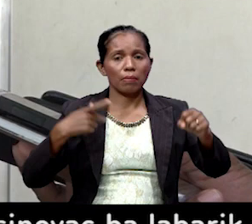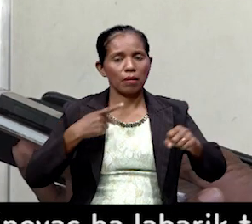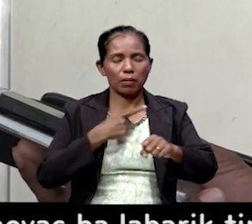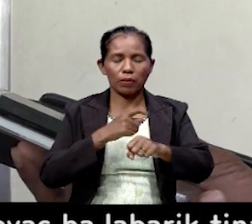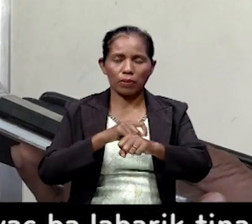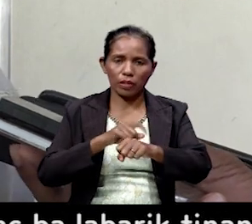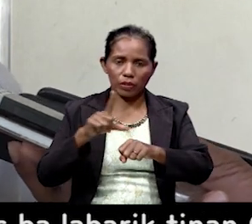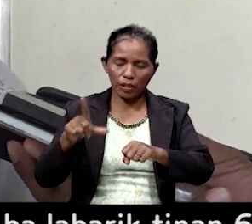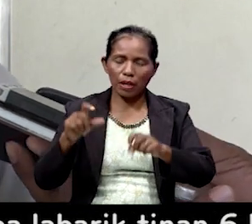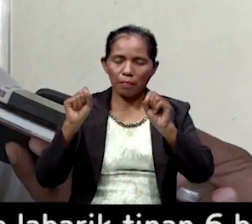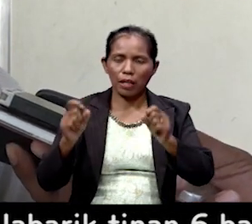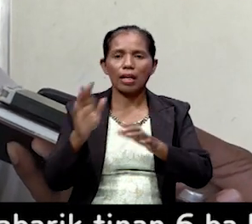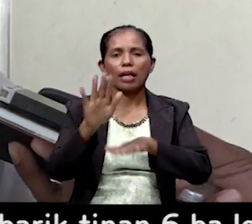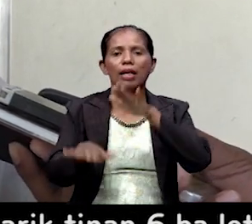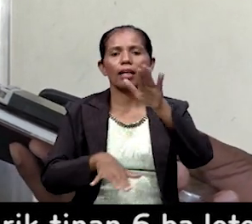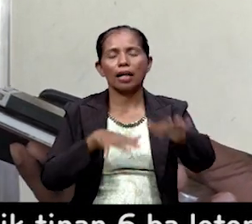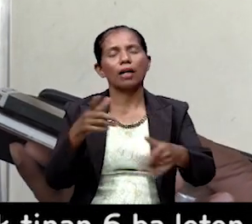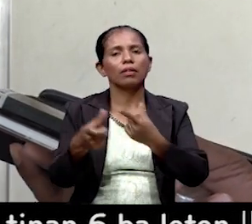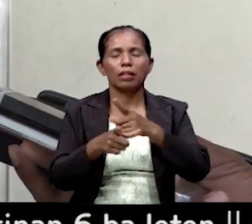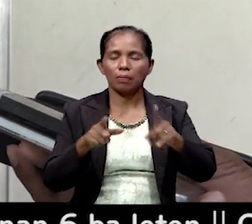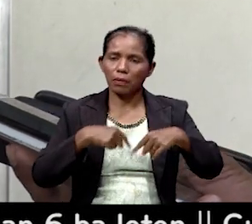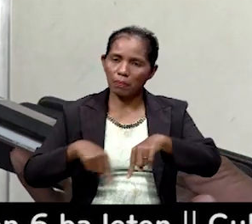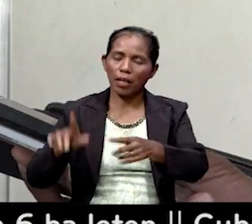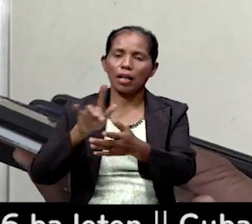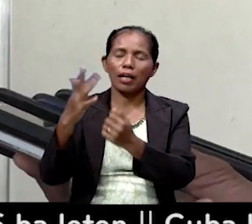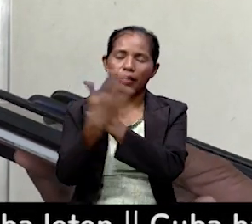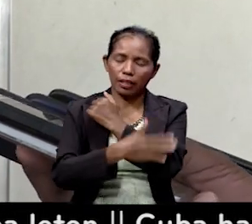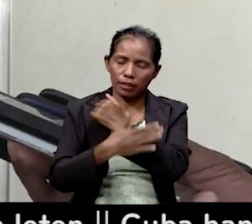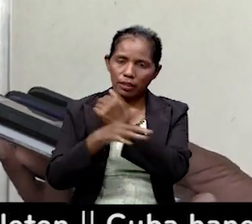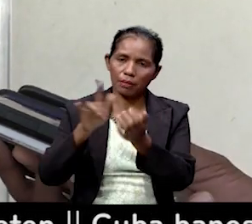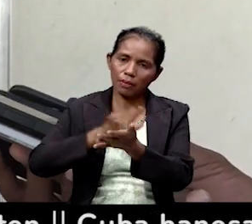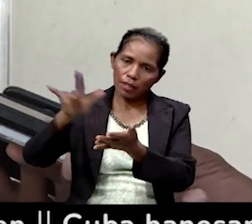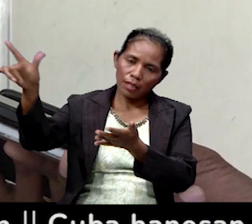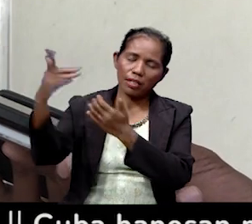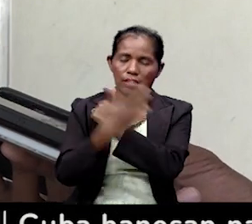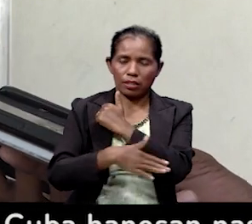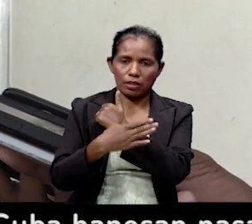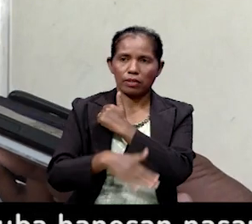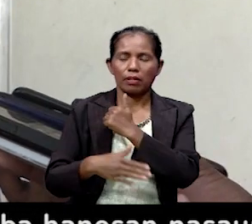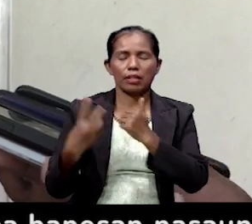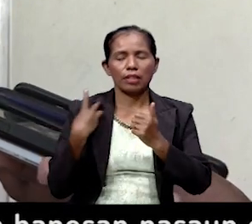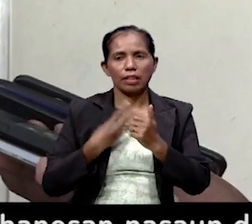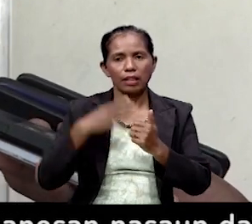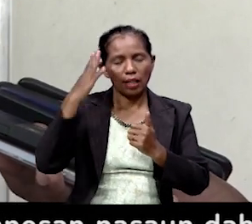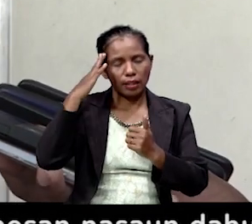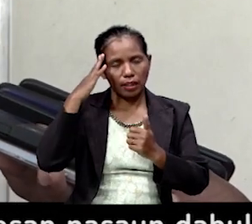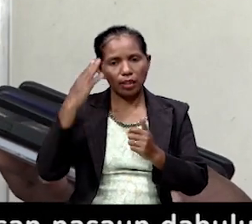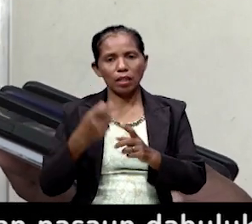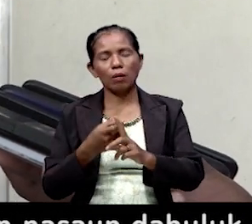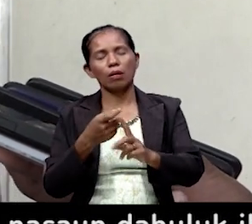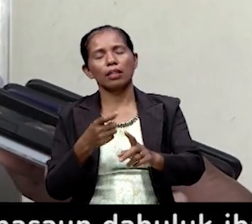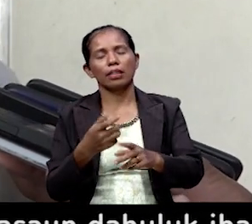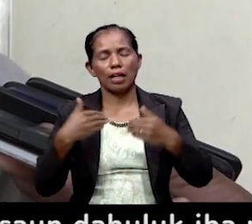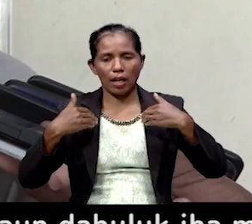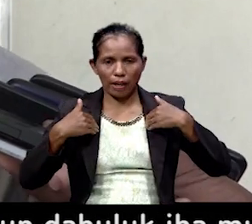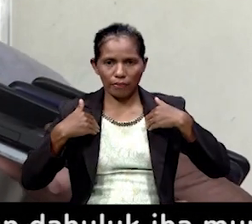bele livre, Liu, batan ia nação ia ser nebe, mas ia ter na cata pandemia ne moço hoje estrangeiro, mas